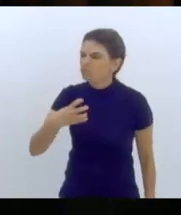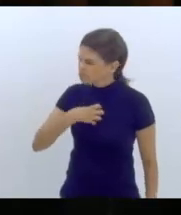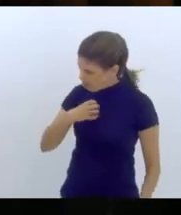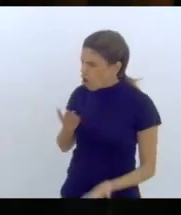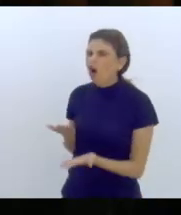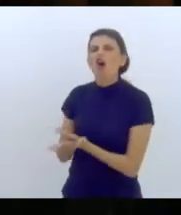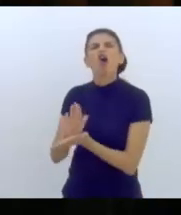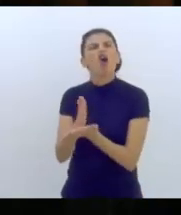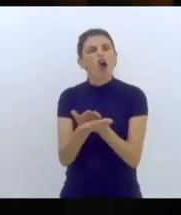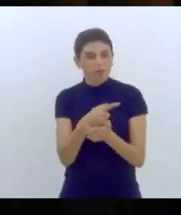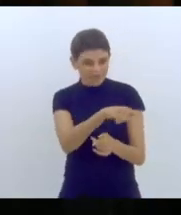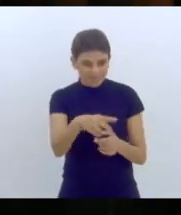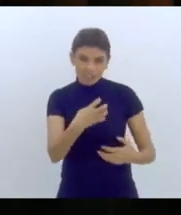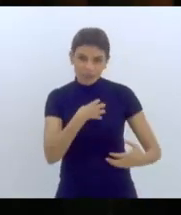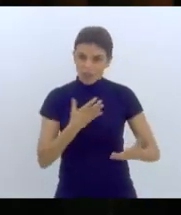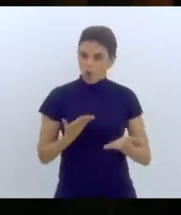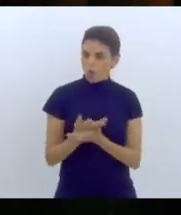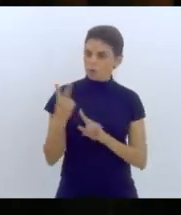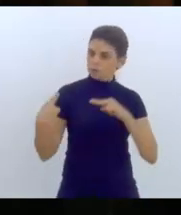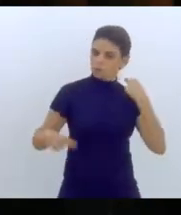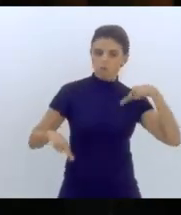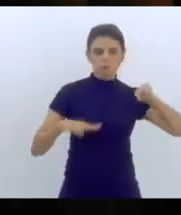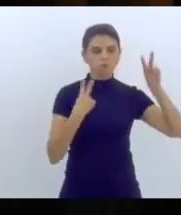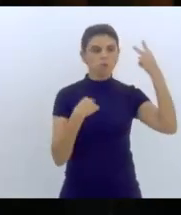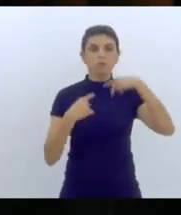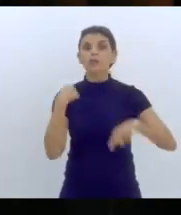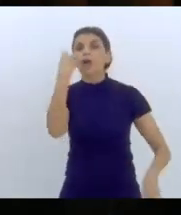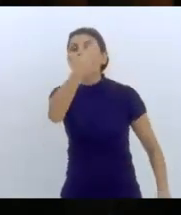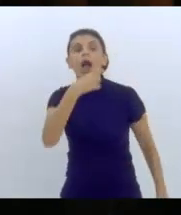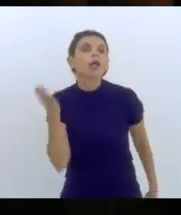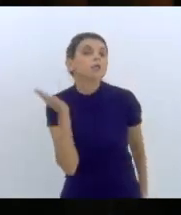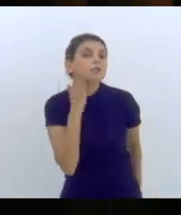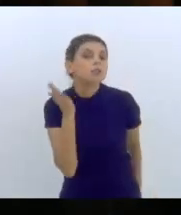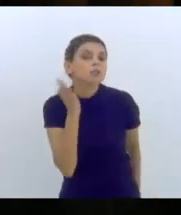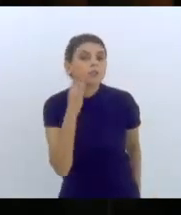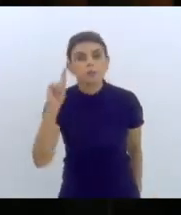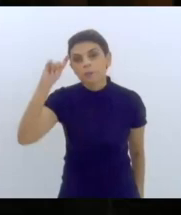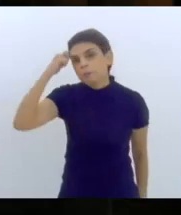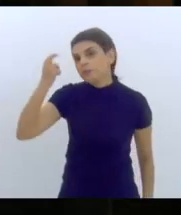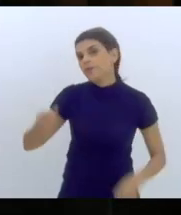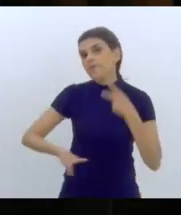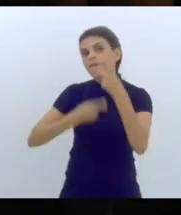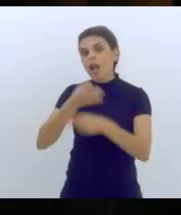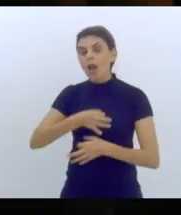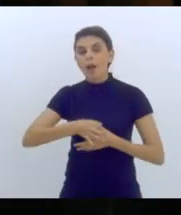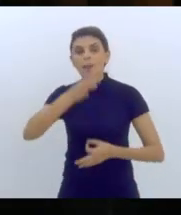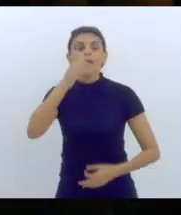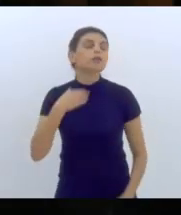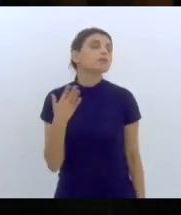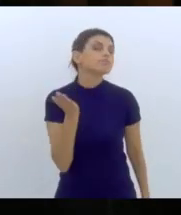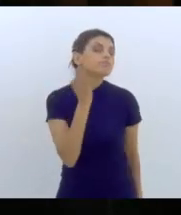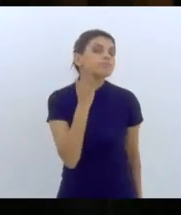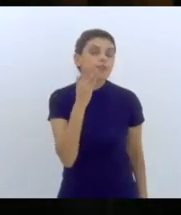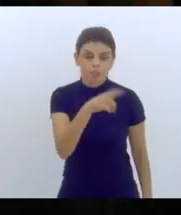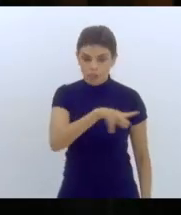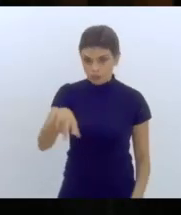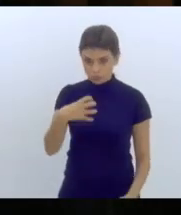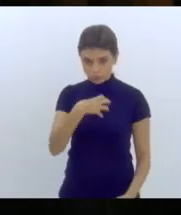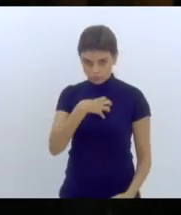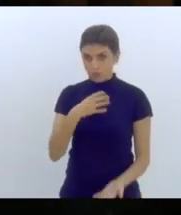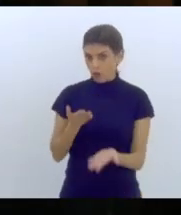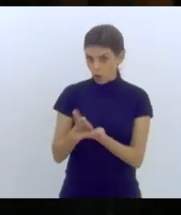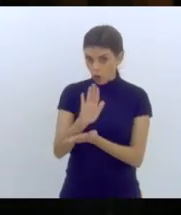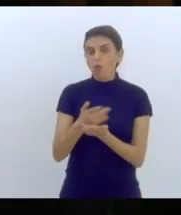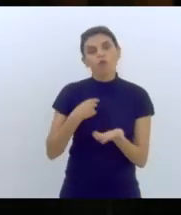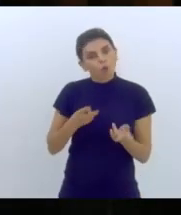porque incomoda olhar para essa cara preta aqui de mulher favelada falando aqui no microfone, incomoda. Vamos continuar